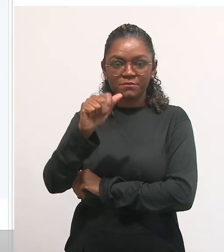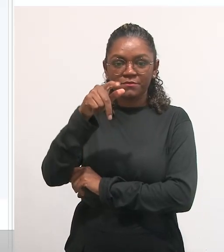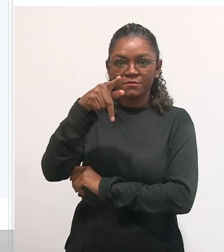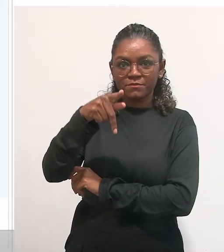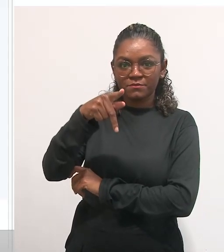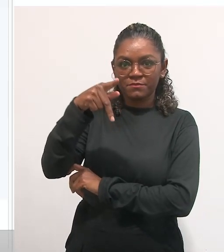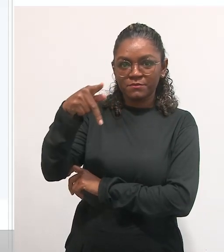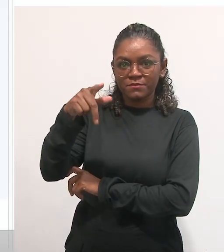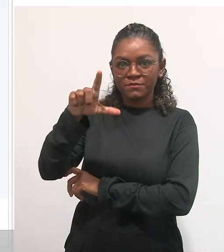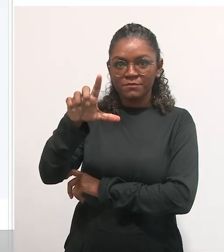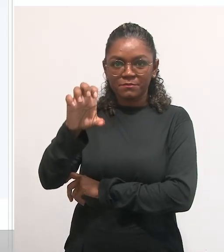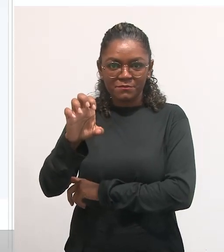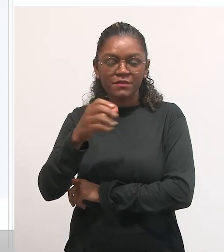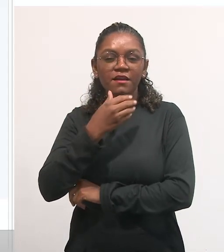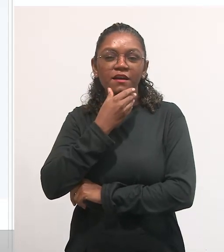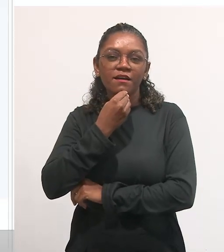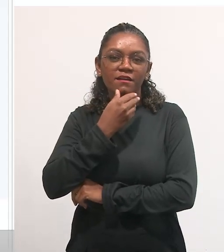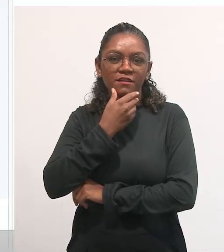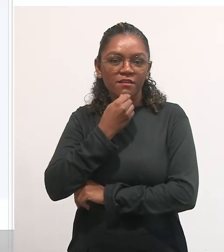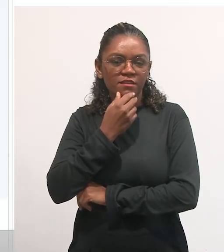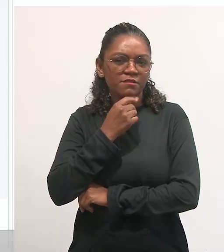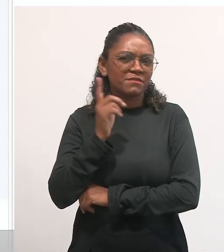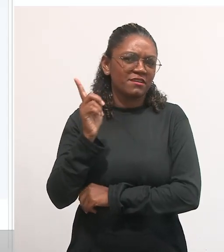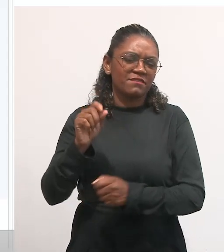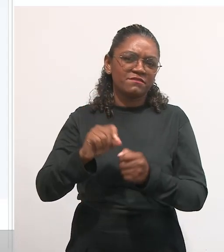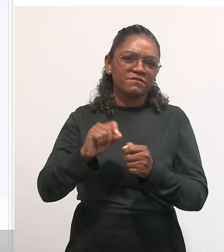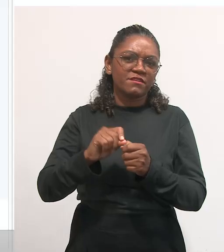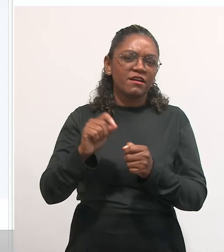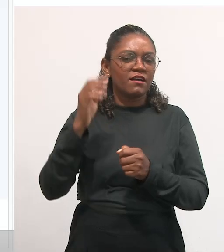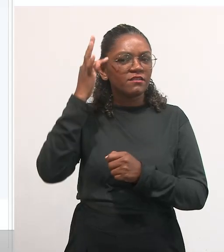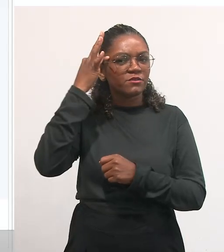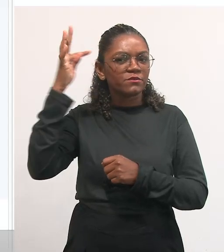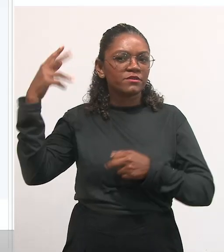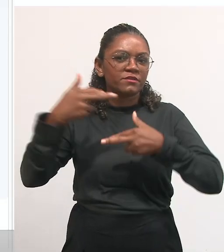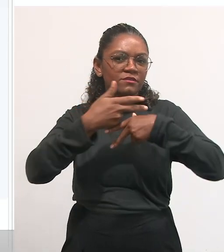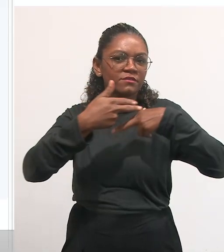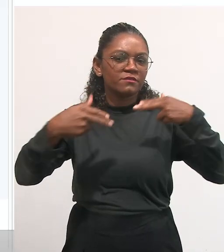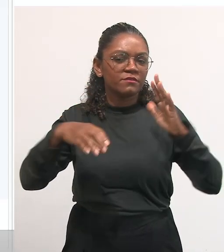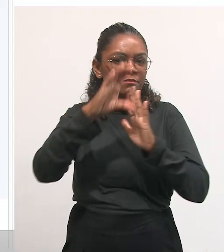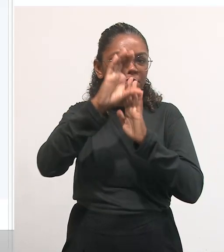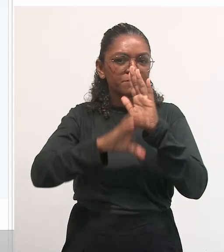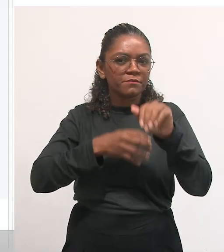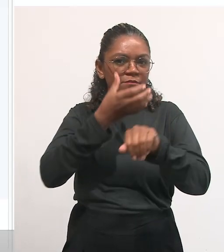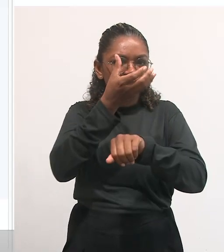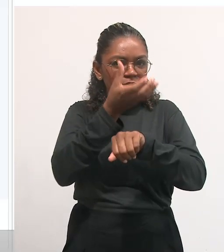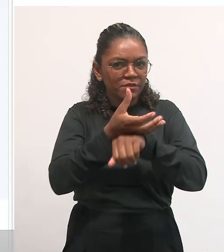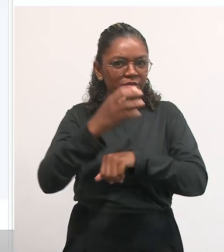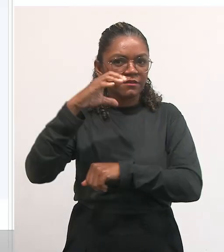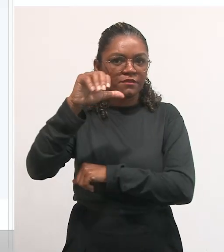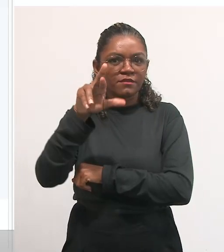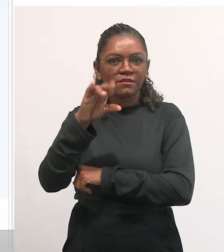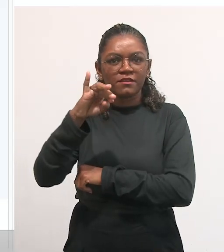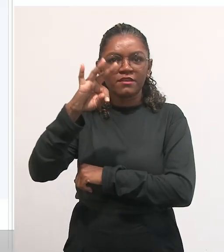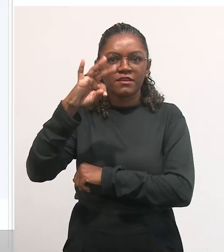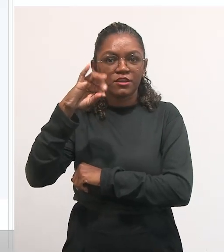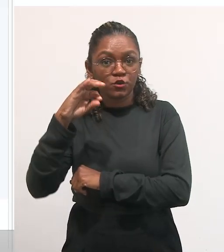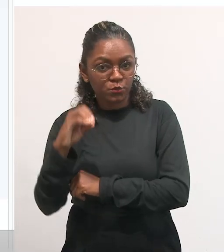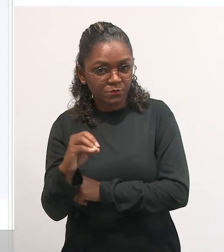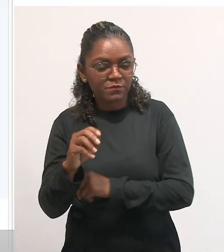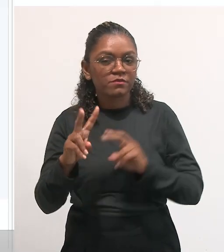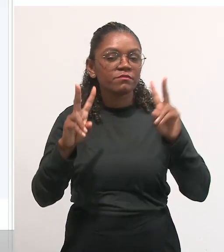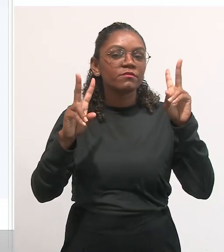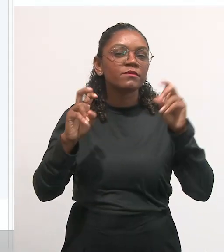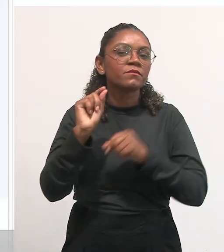Michael Apple é um dos um dos grandes escritores sobre currículo crítico e ele Pondera que o currículo